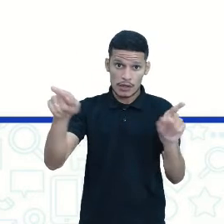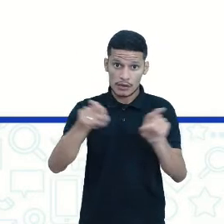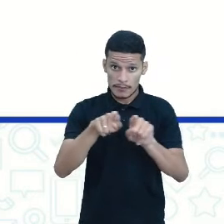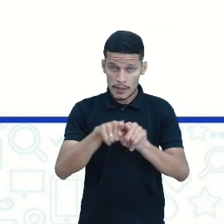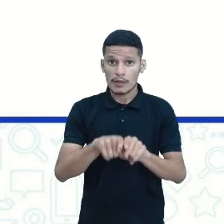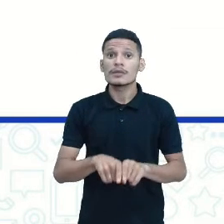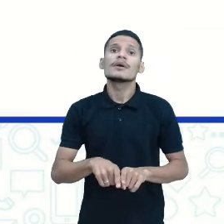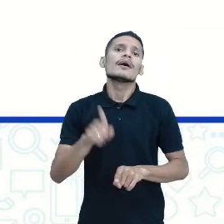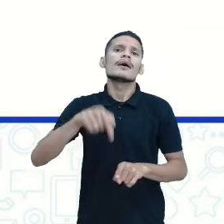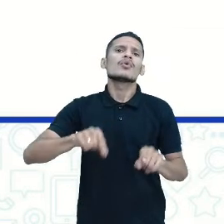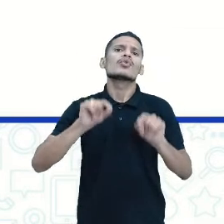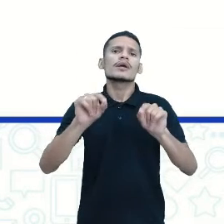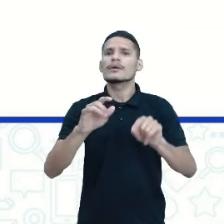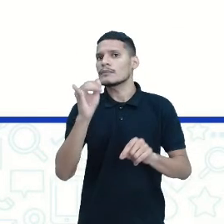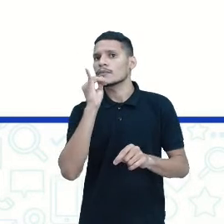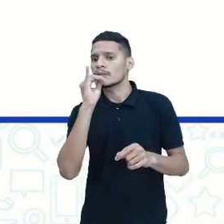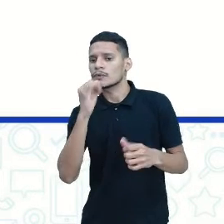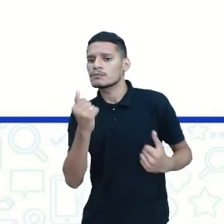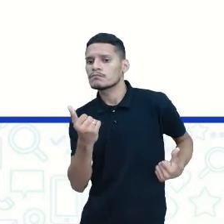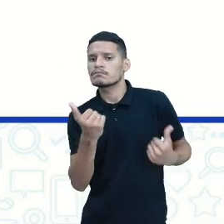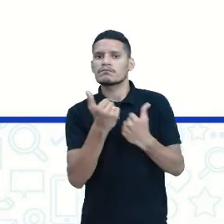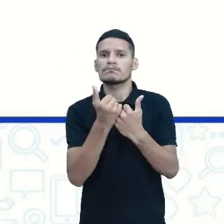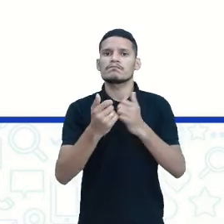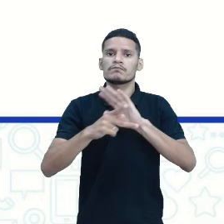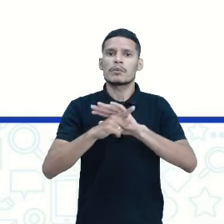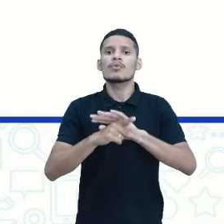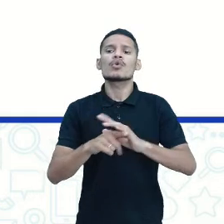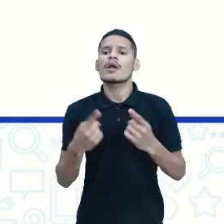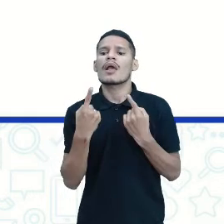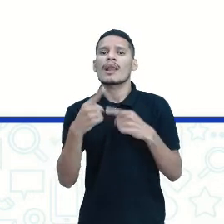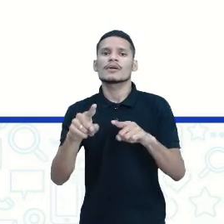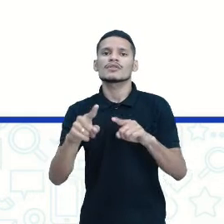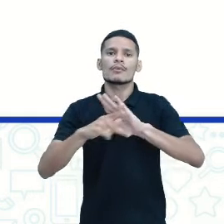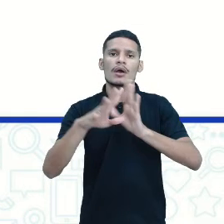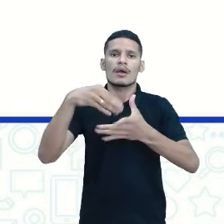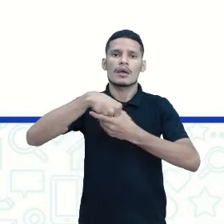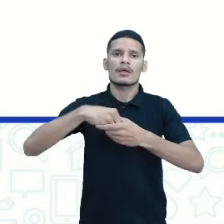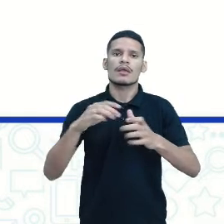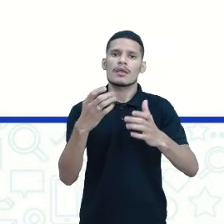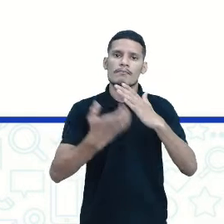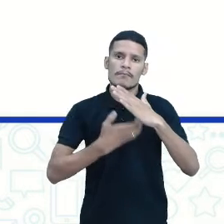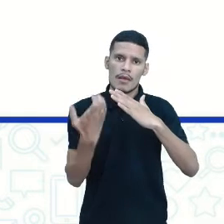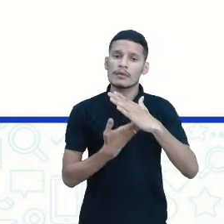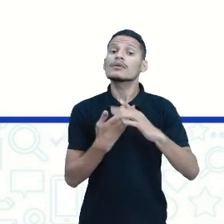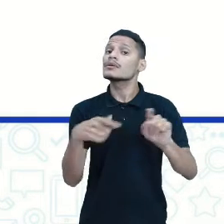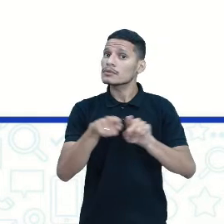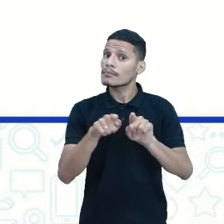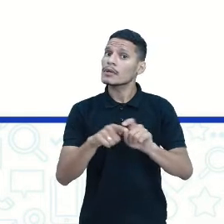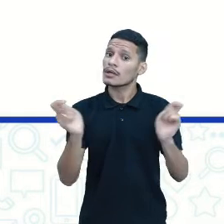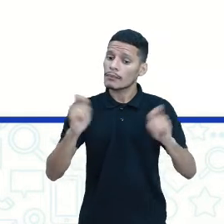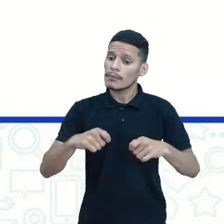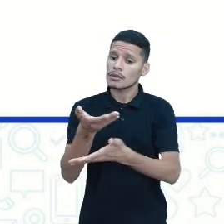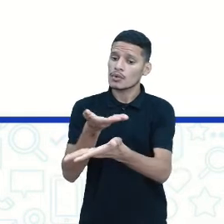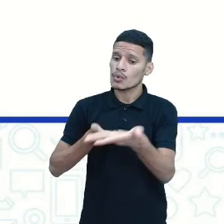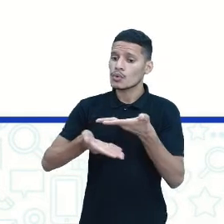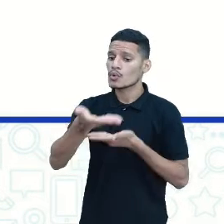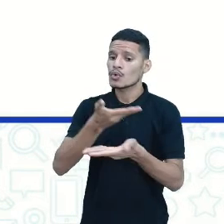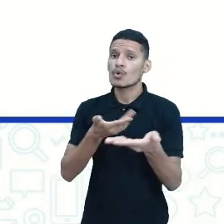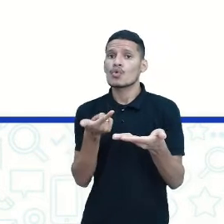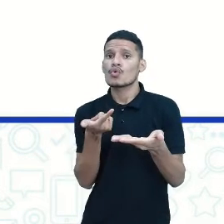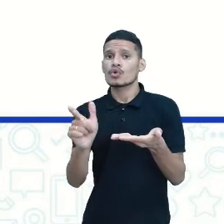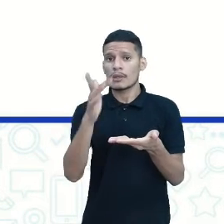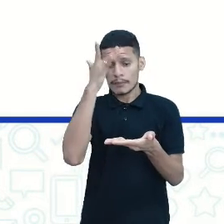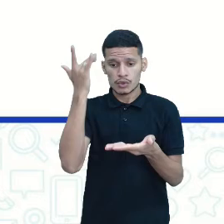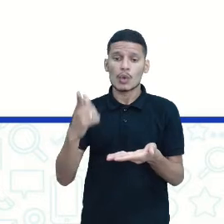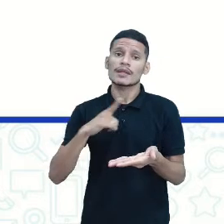Funciona também como um substituto aos canais de reclamação das empresas. Serve para a gente compartilhar de assuntos com pessoas que